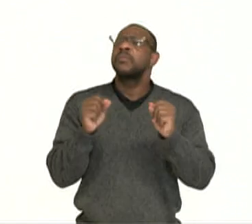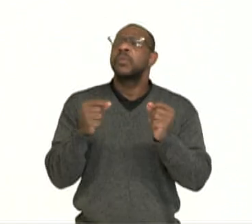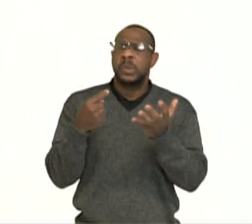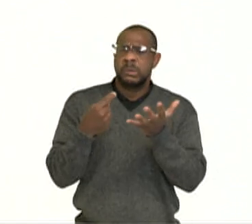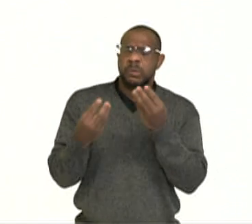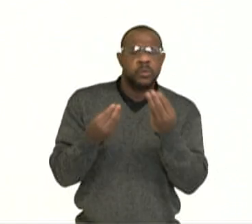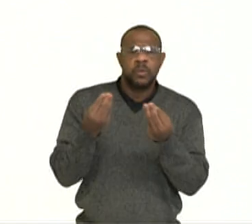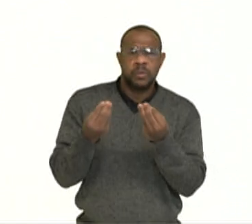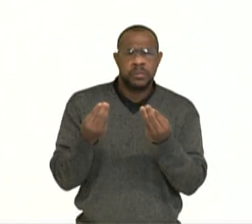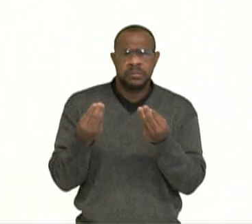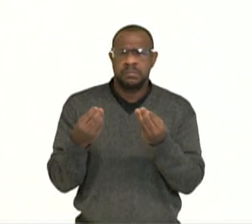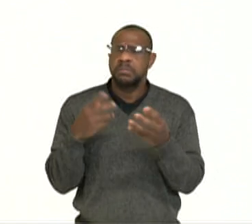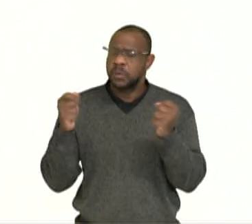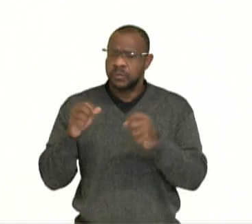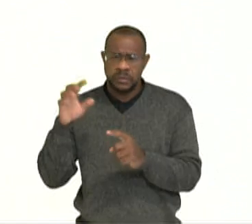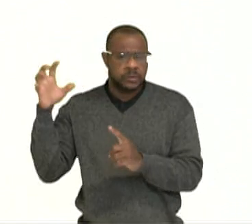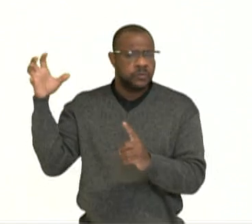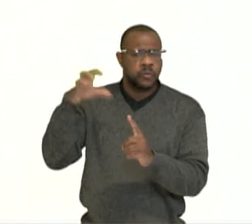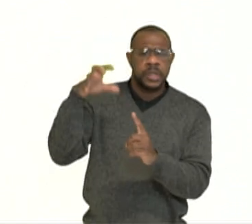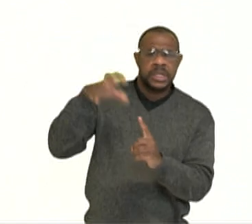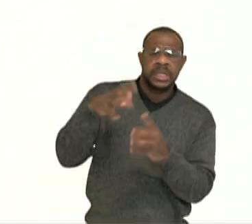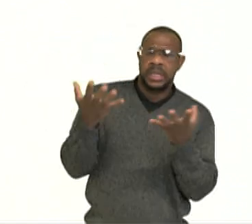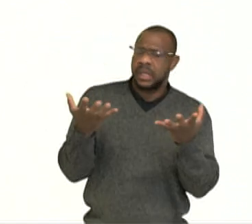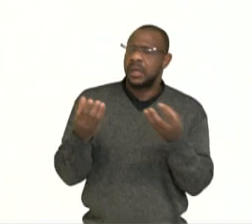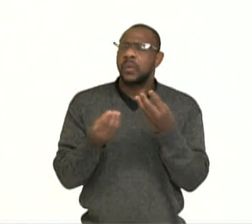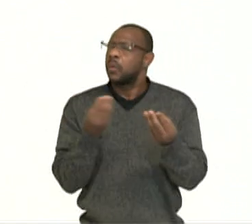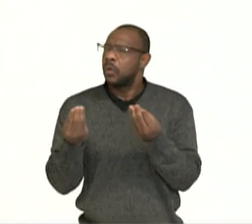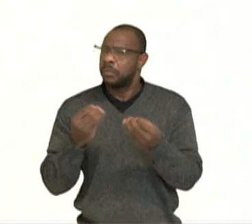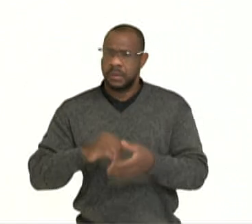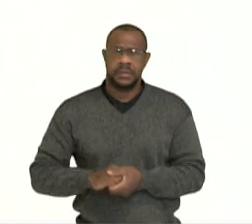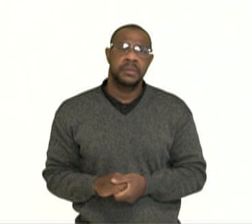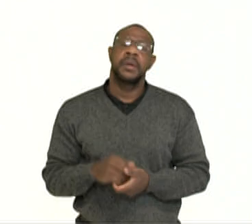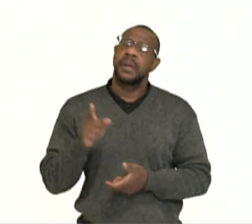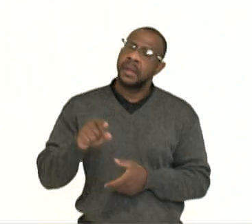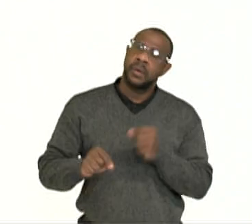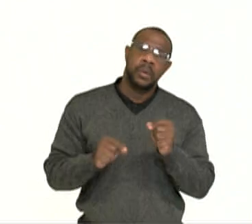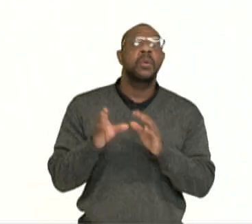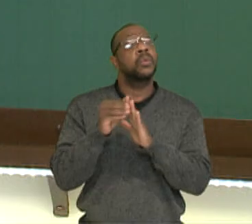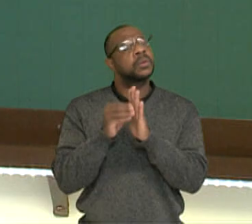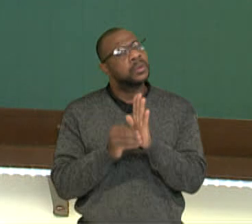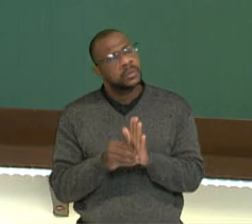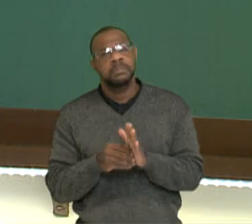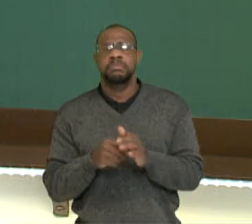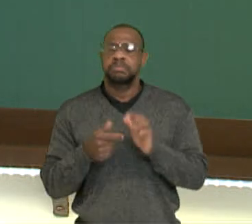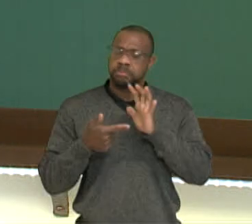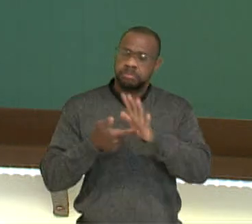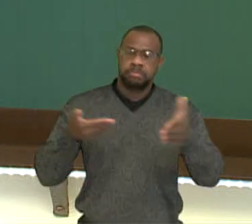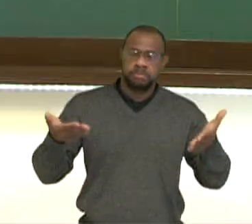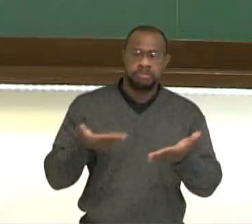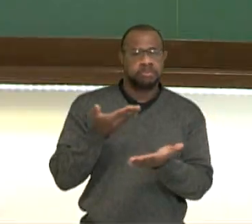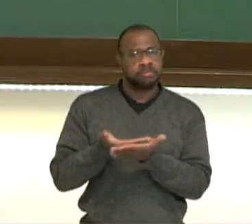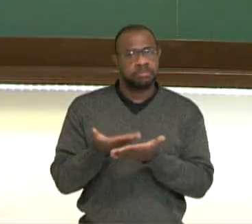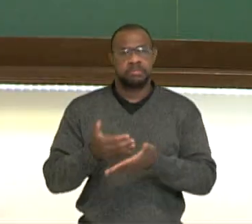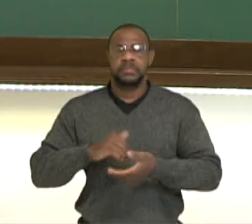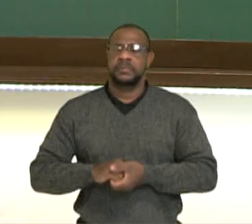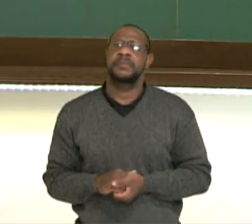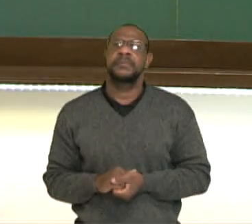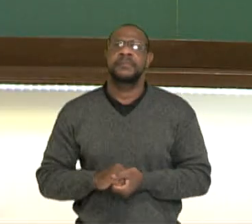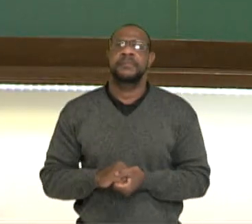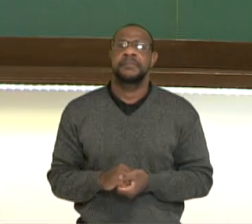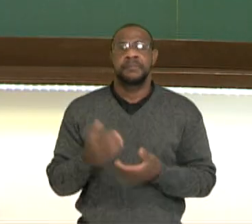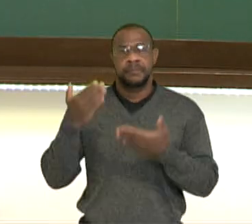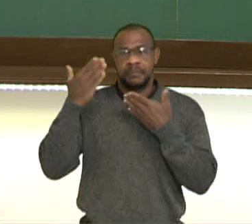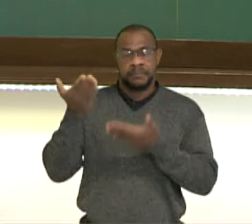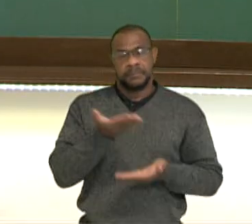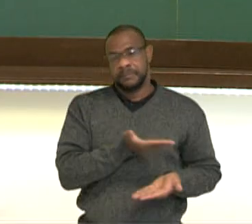vegetação interferem um no outro. Então, esse foi o conteúdo trabalhado na nossa aula de hoje.